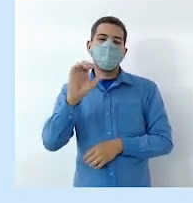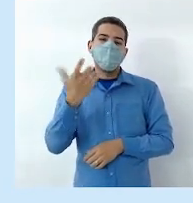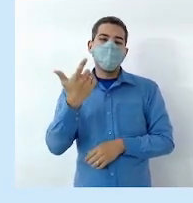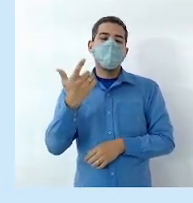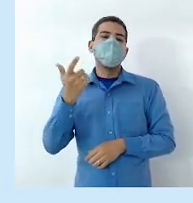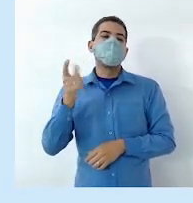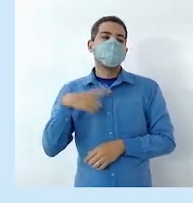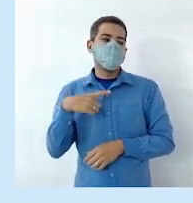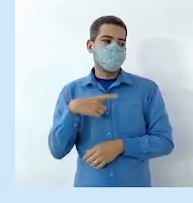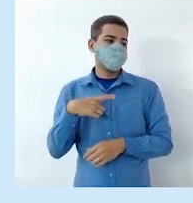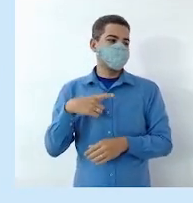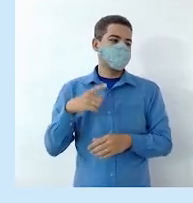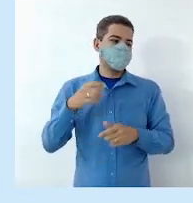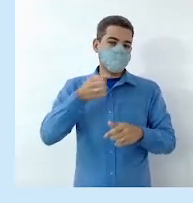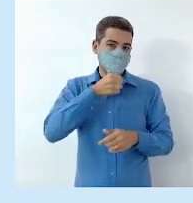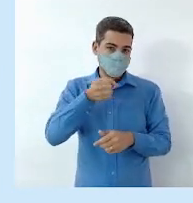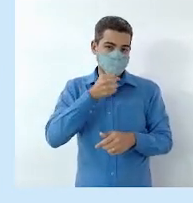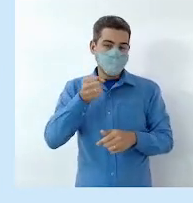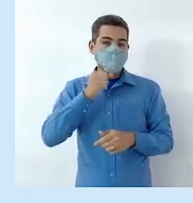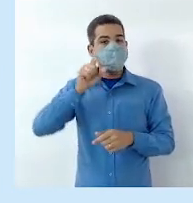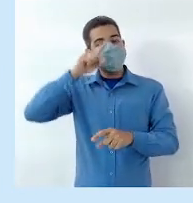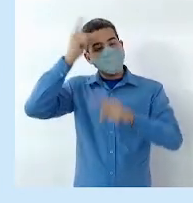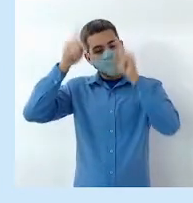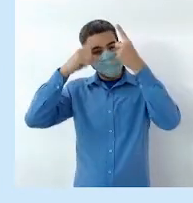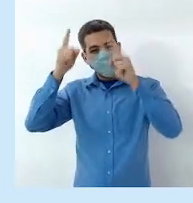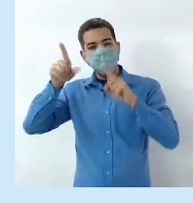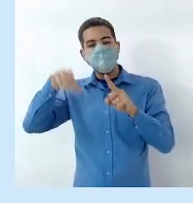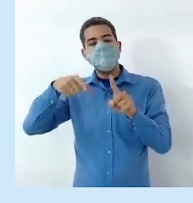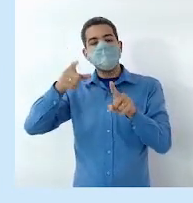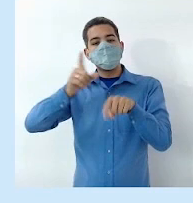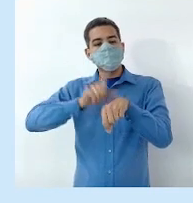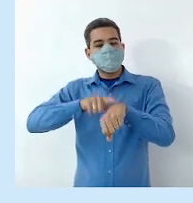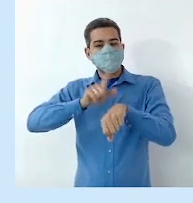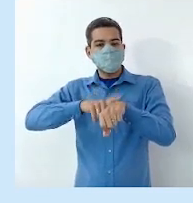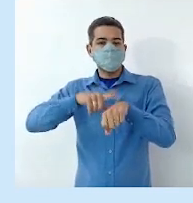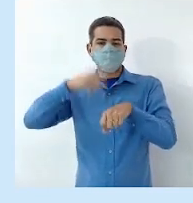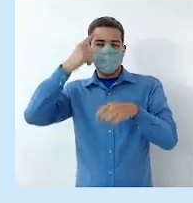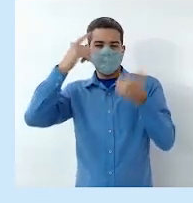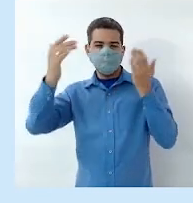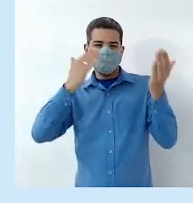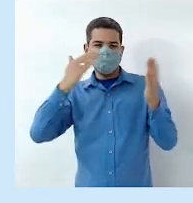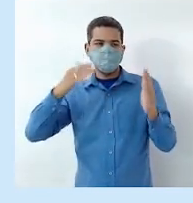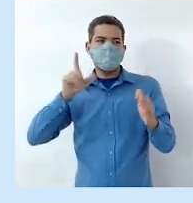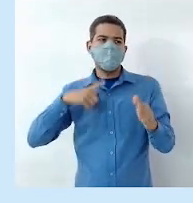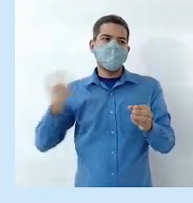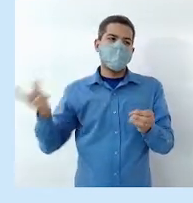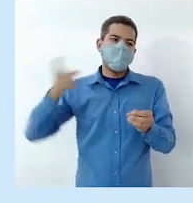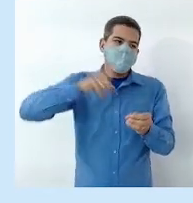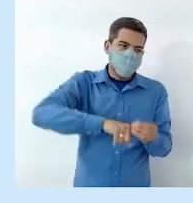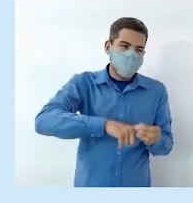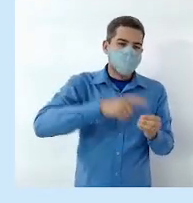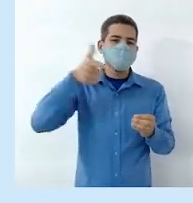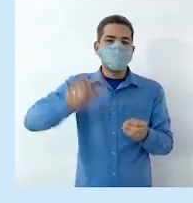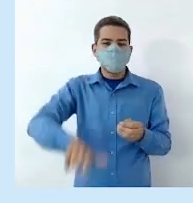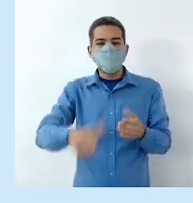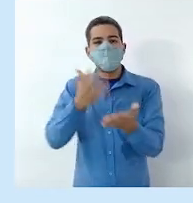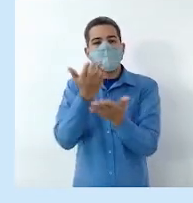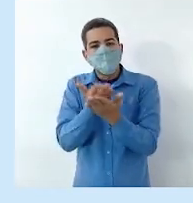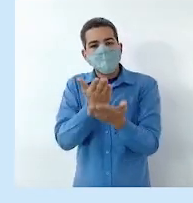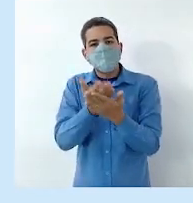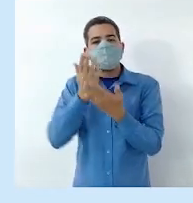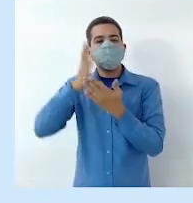ficcional o tempo psicológico, quando a gente vai parando para voltar e fazer assim, a recapitulação de